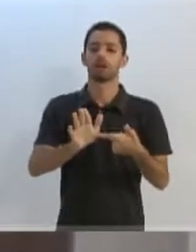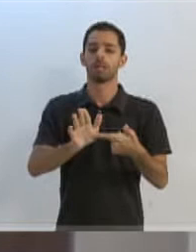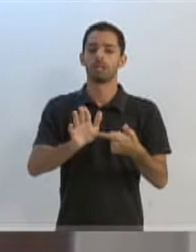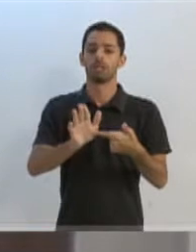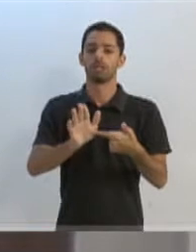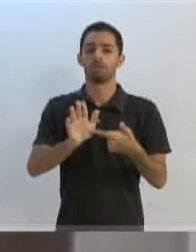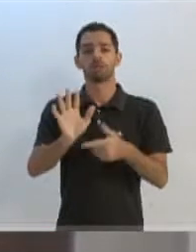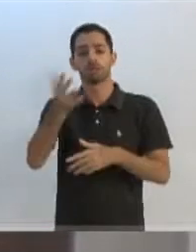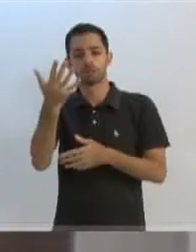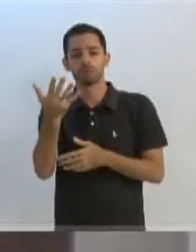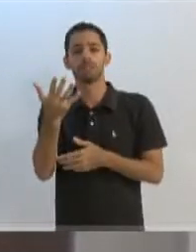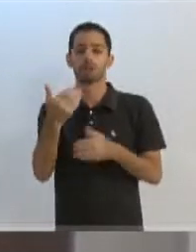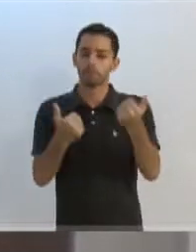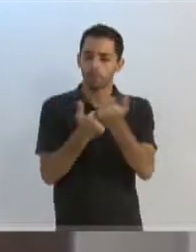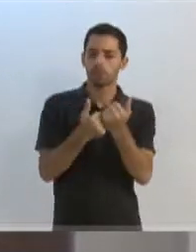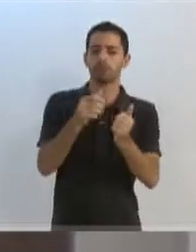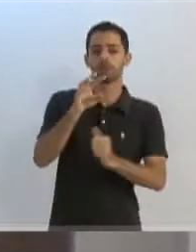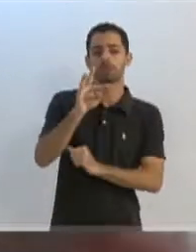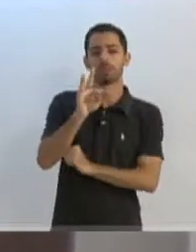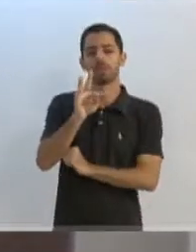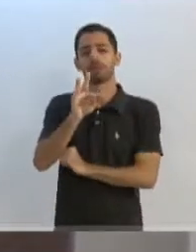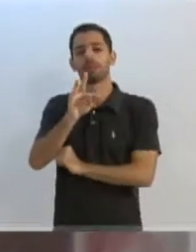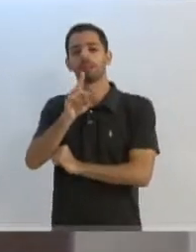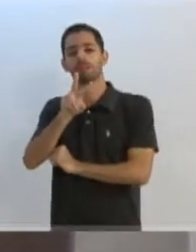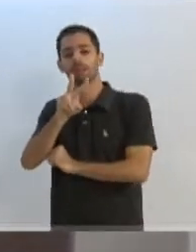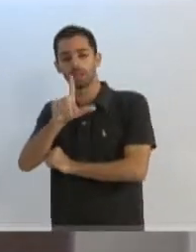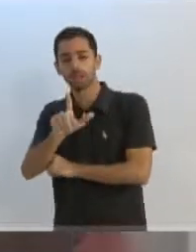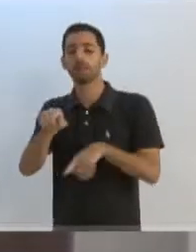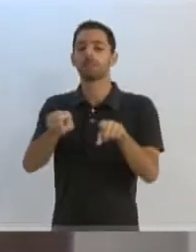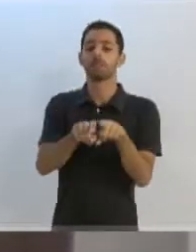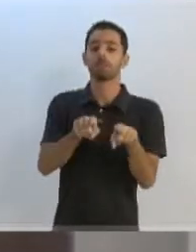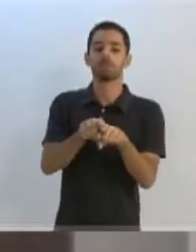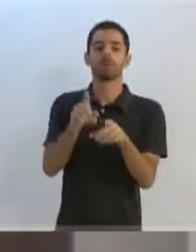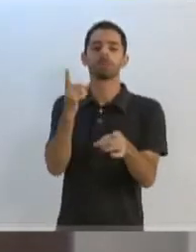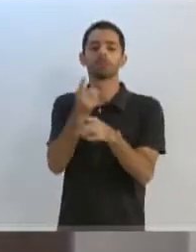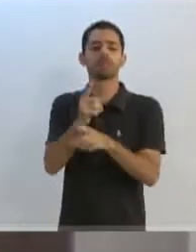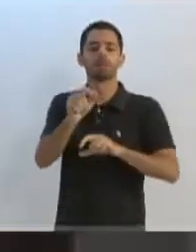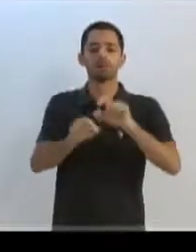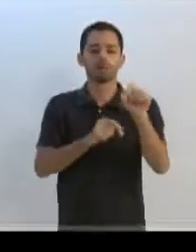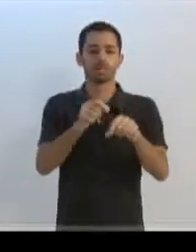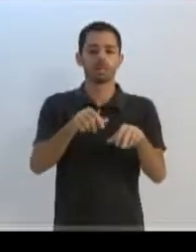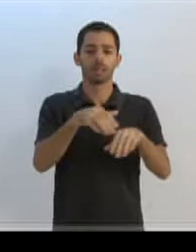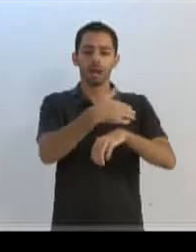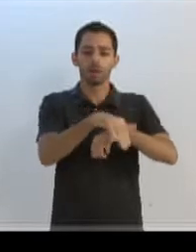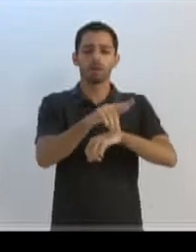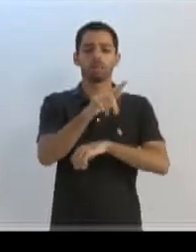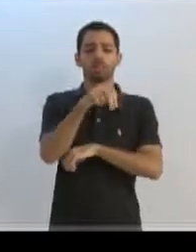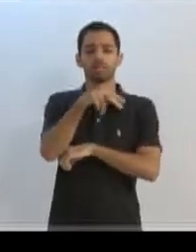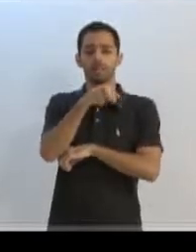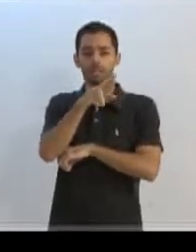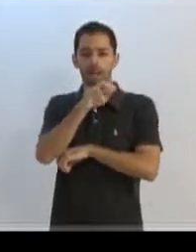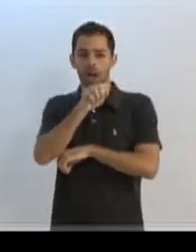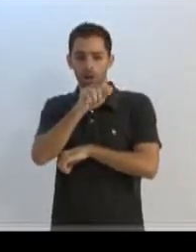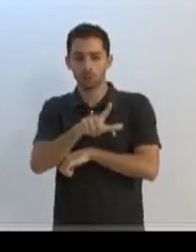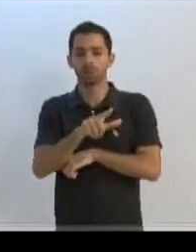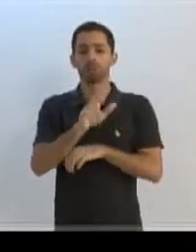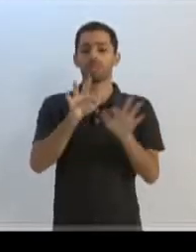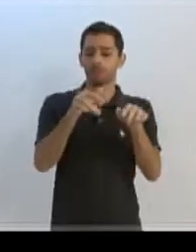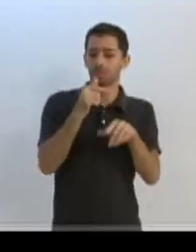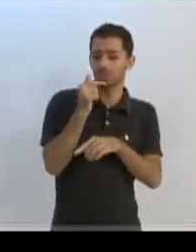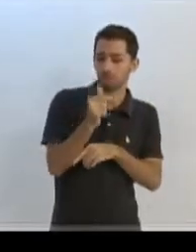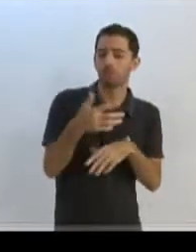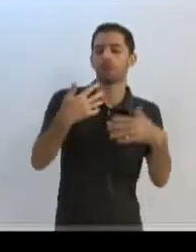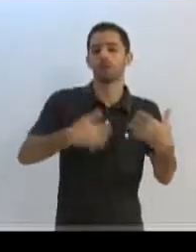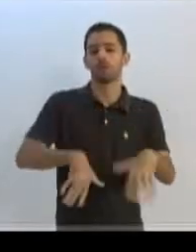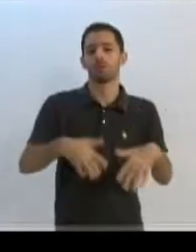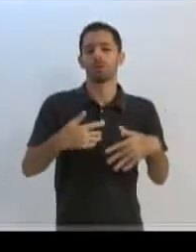apoio da tv l na situação que se encontrou que se encontrava a general osório ali no final de semana a situação é